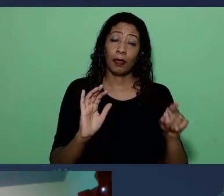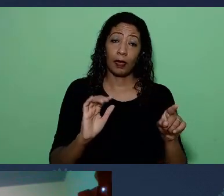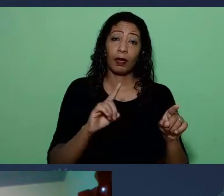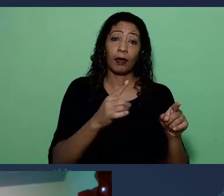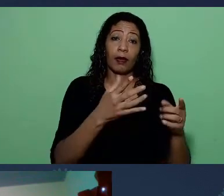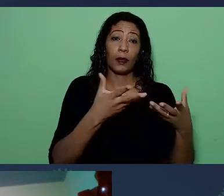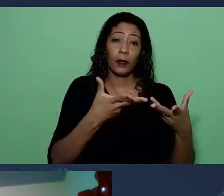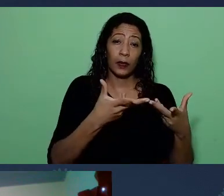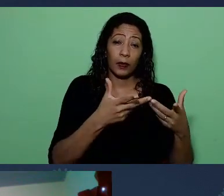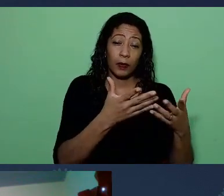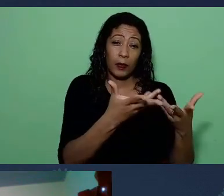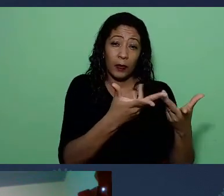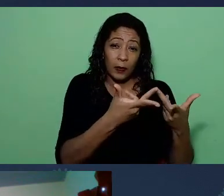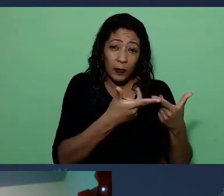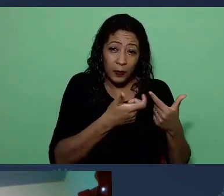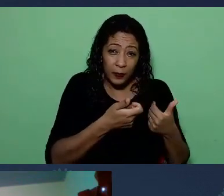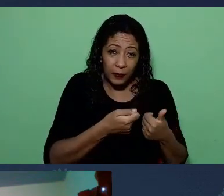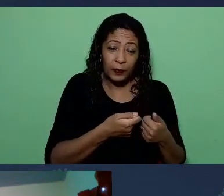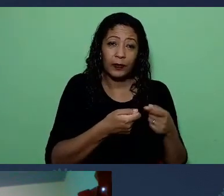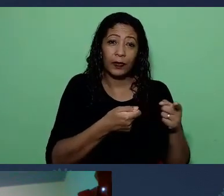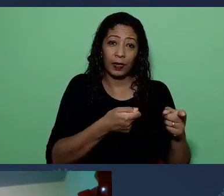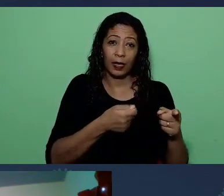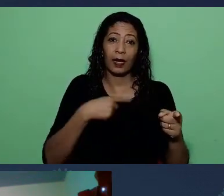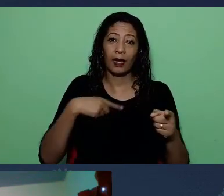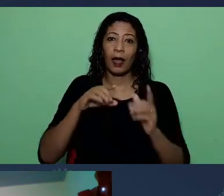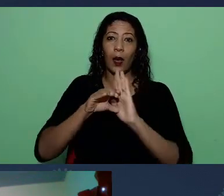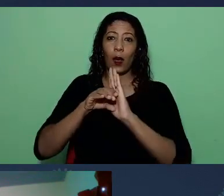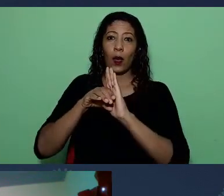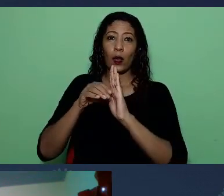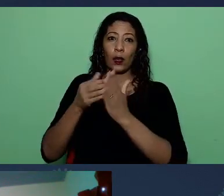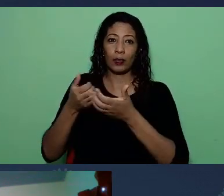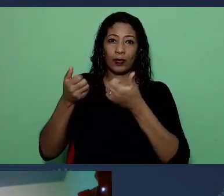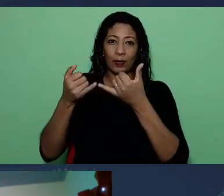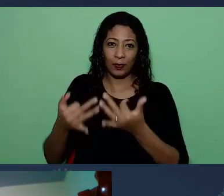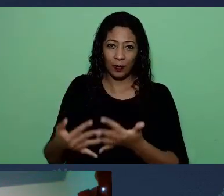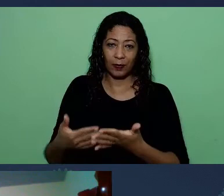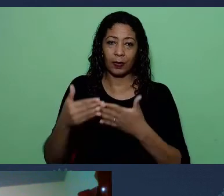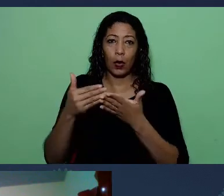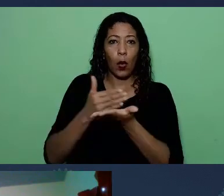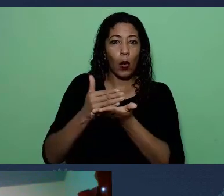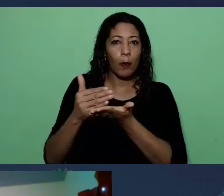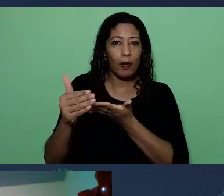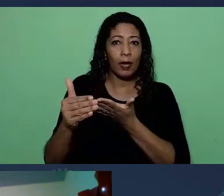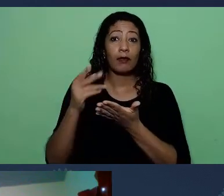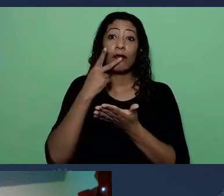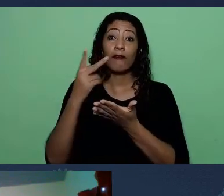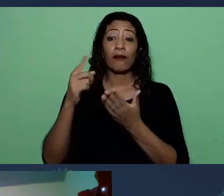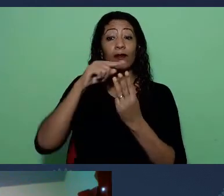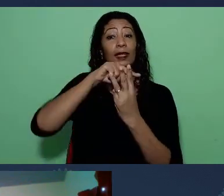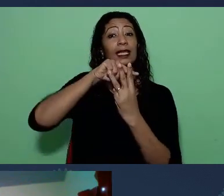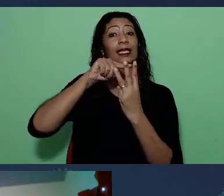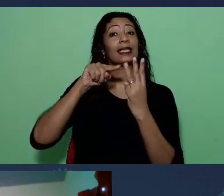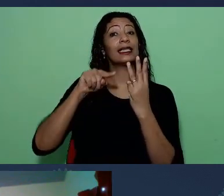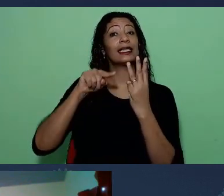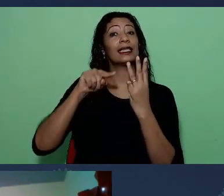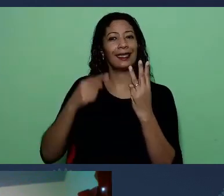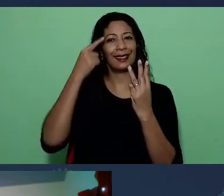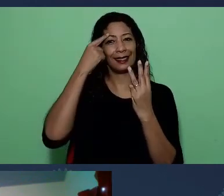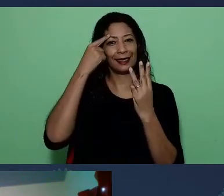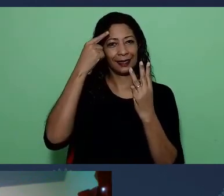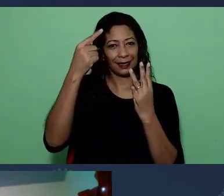convencimento aí, e por isso que eu defini logo lá no início. Eu falei numa parceria que seja